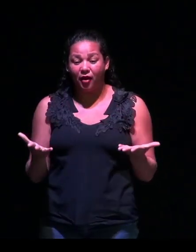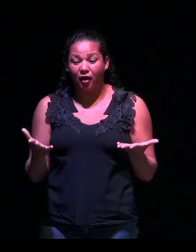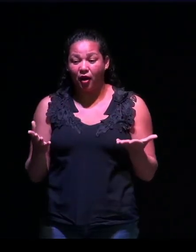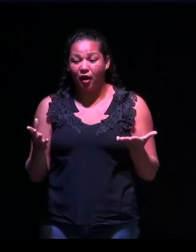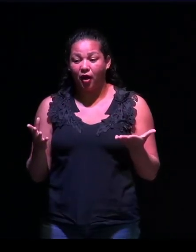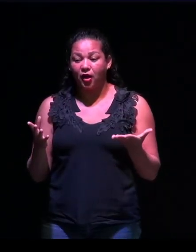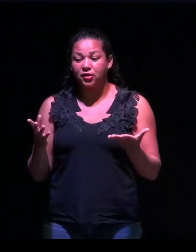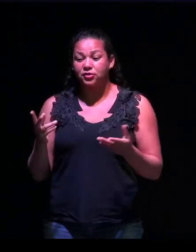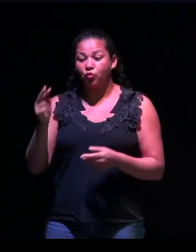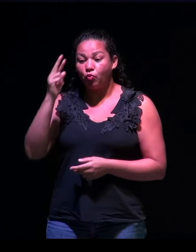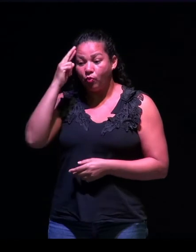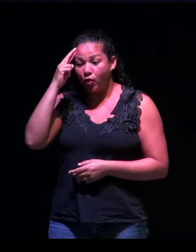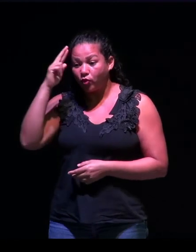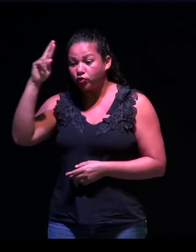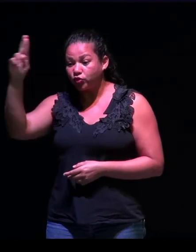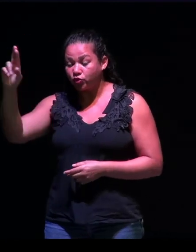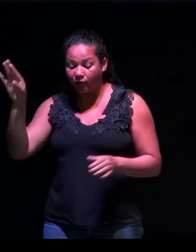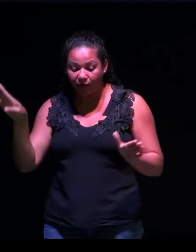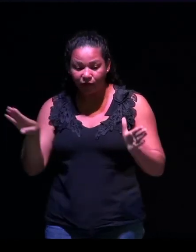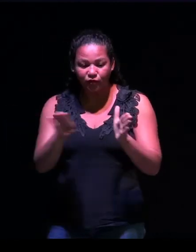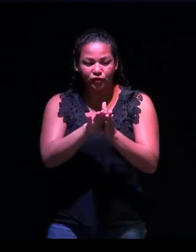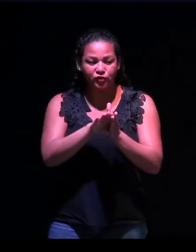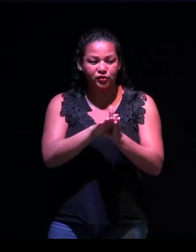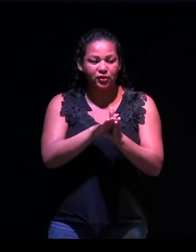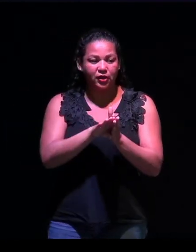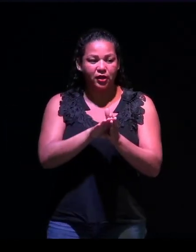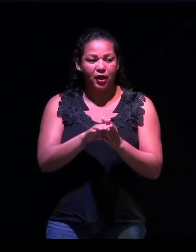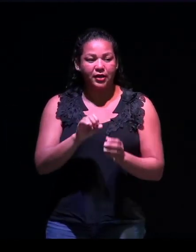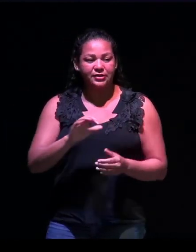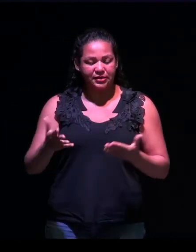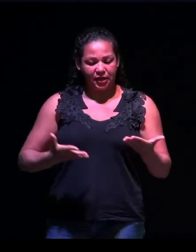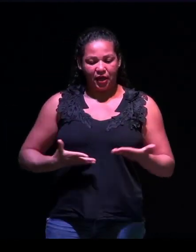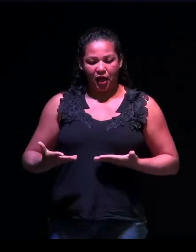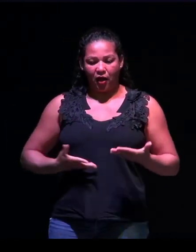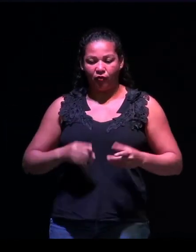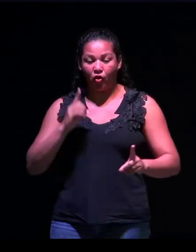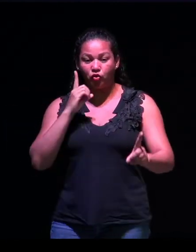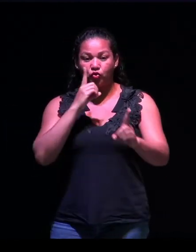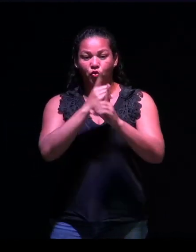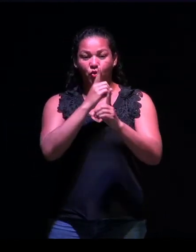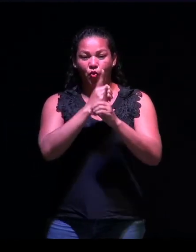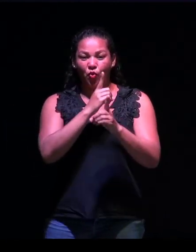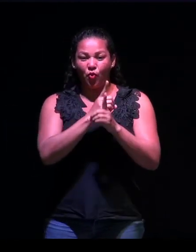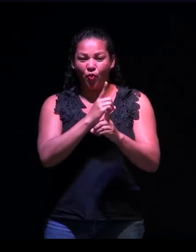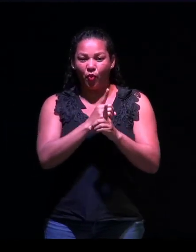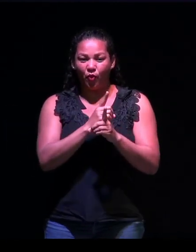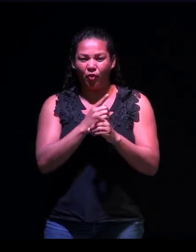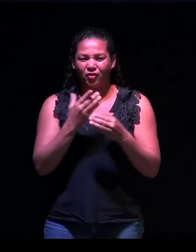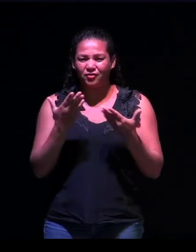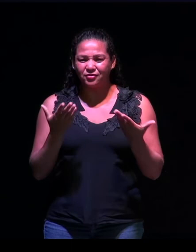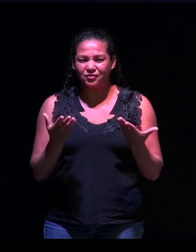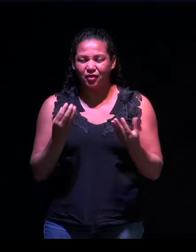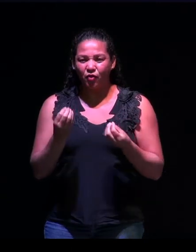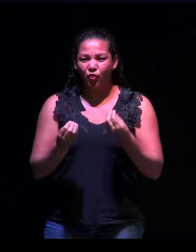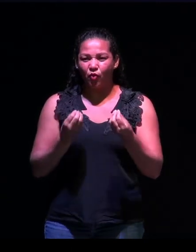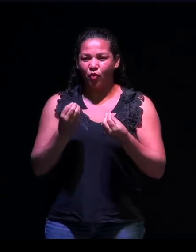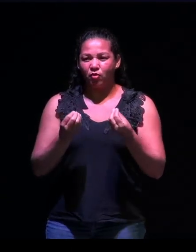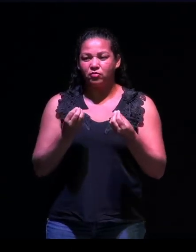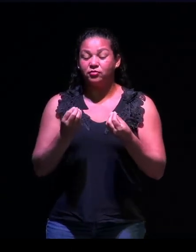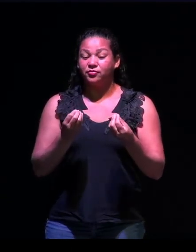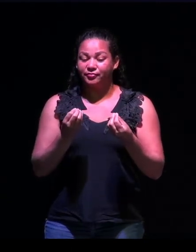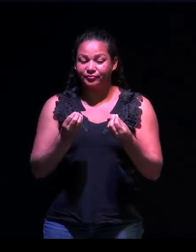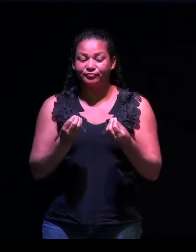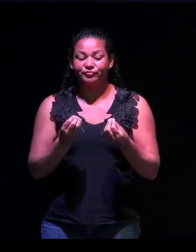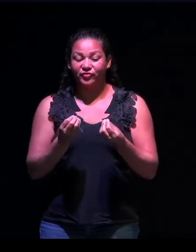patrão chegar, se aquele servo for encontrado nessa condição, ele vai receber grande